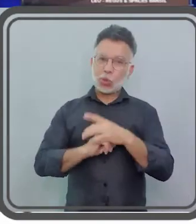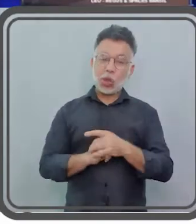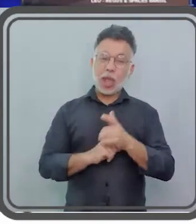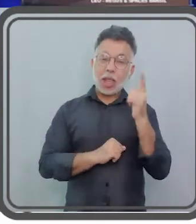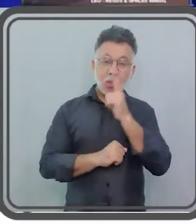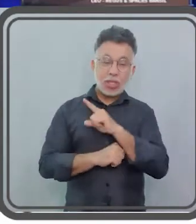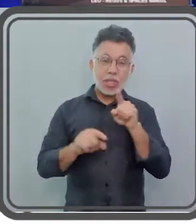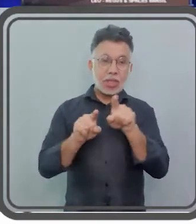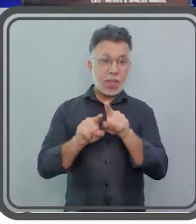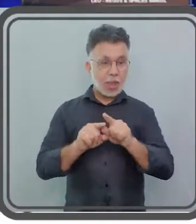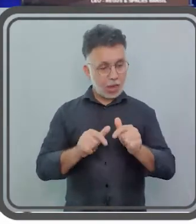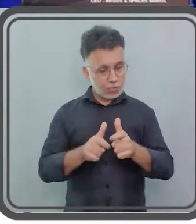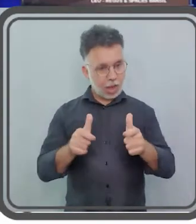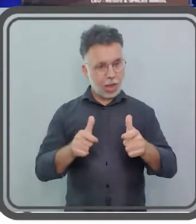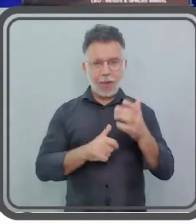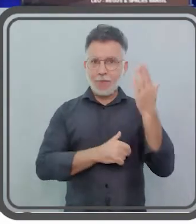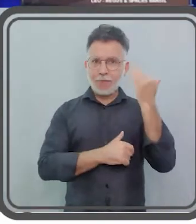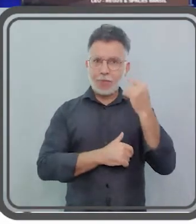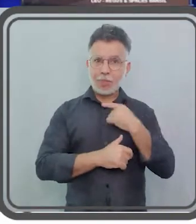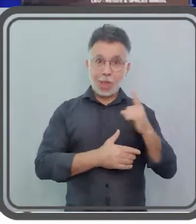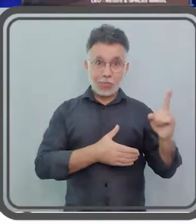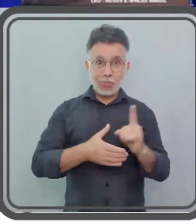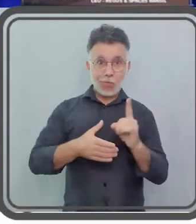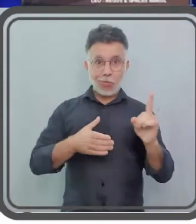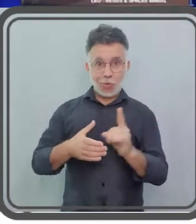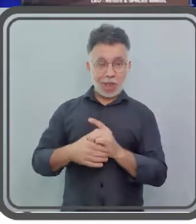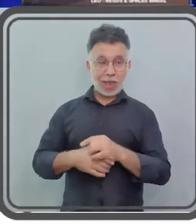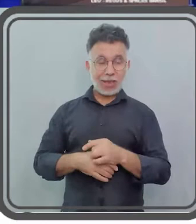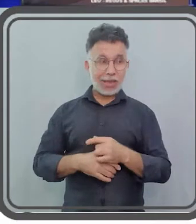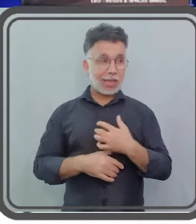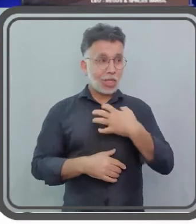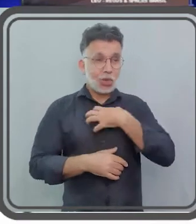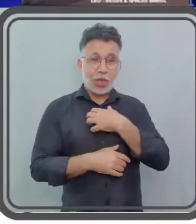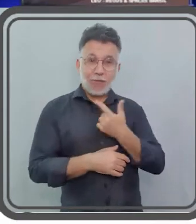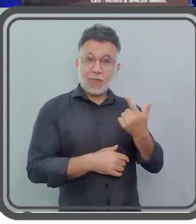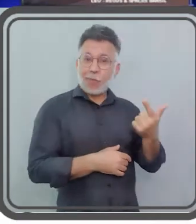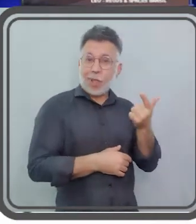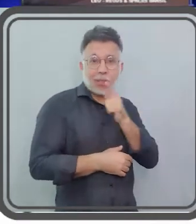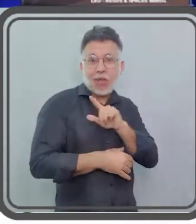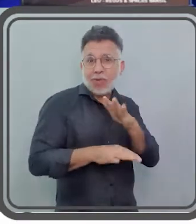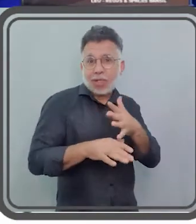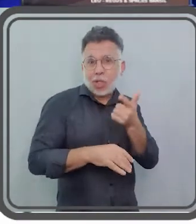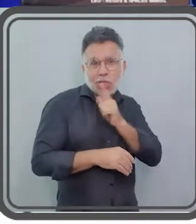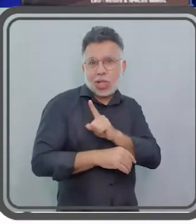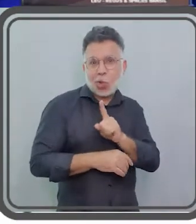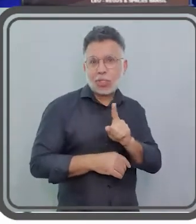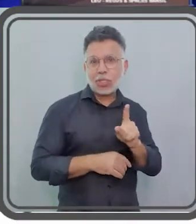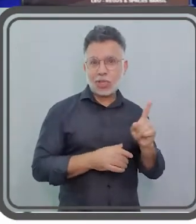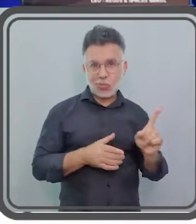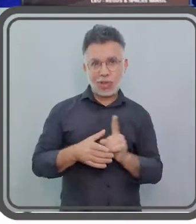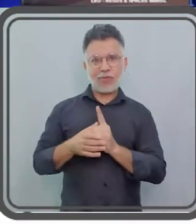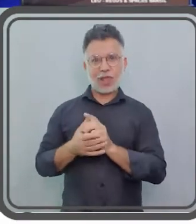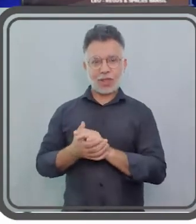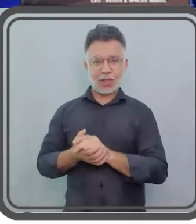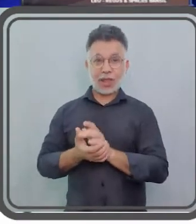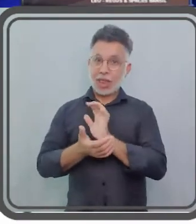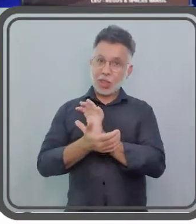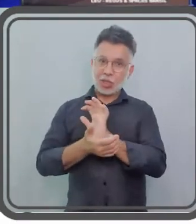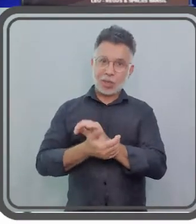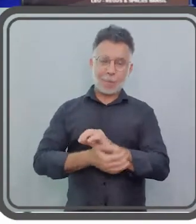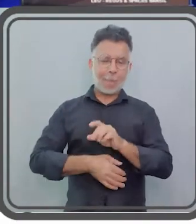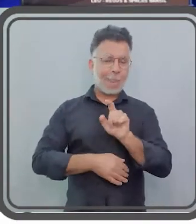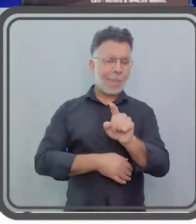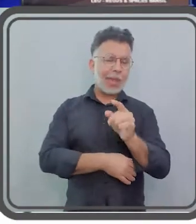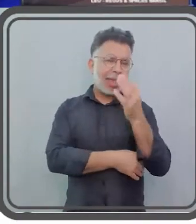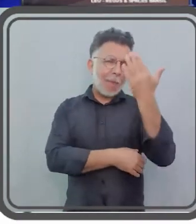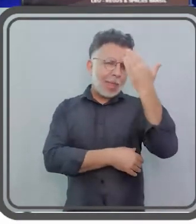conseguiu alavancar talentos que de outra maneira não tivéssemos conseguido. Muito bom. E deixa eu entender um pouquinho mais